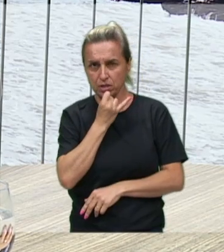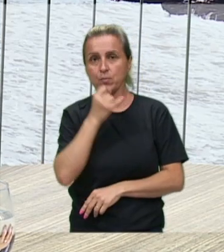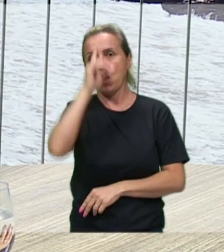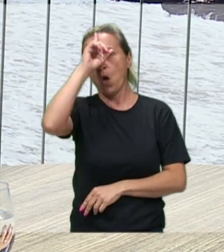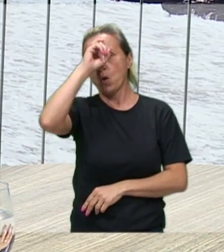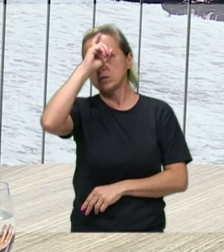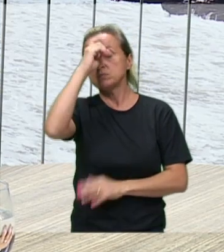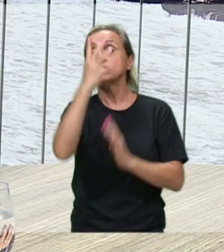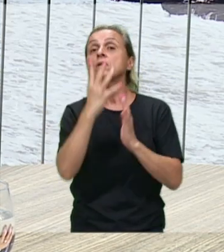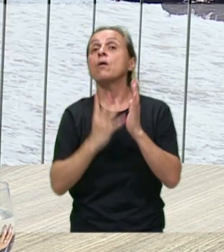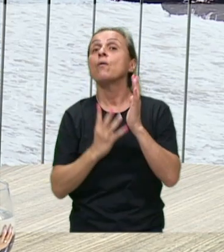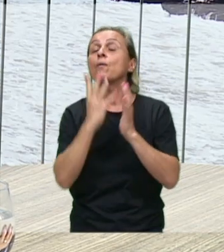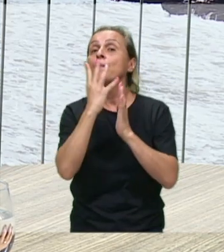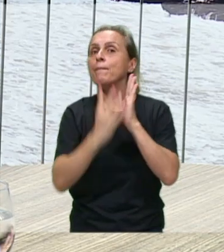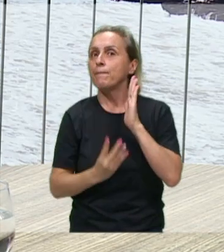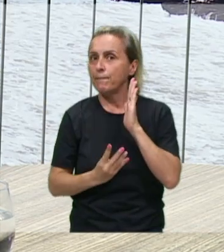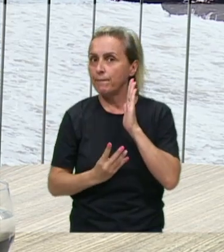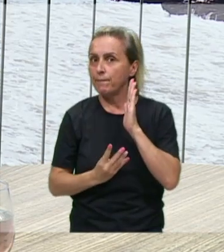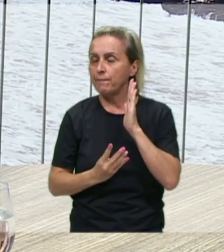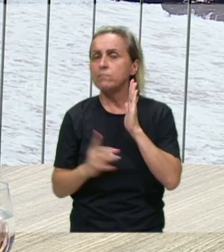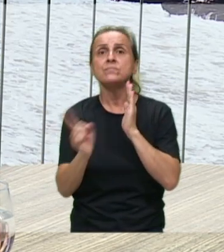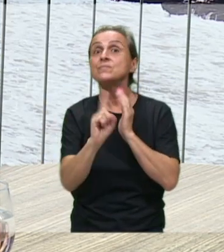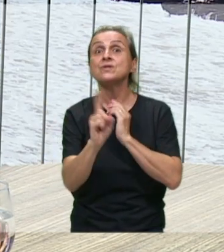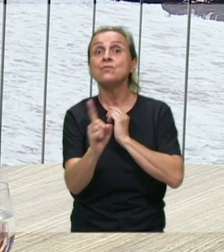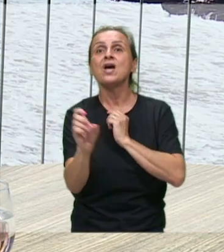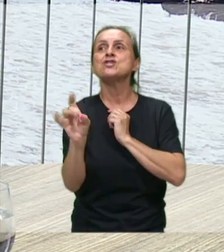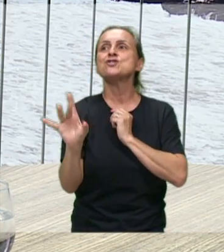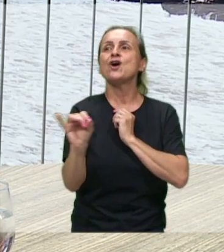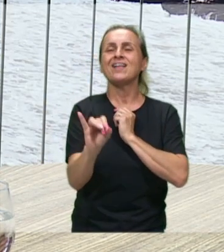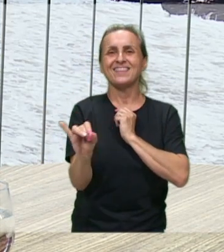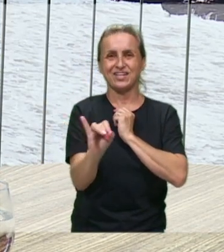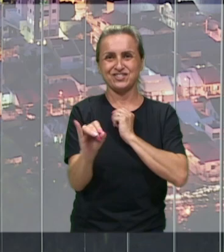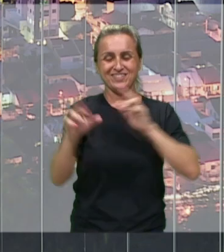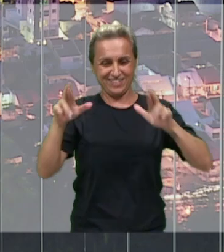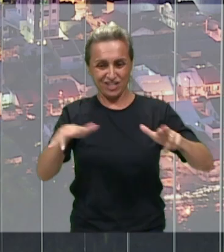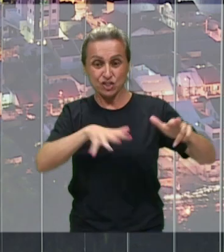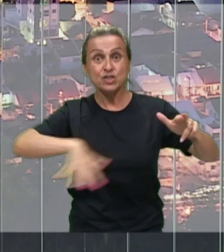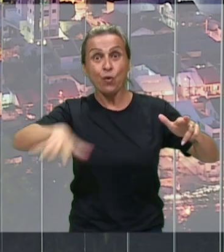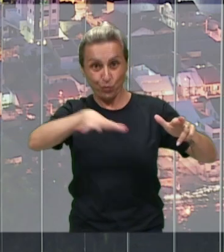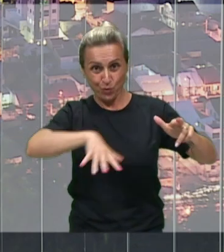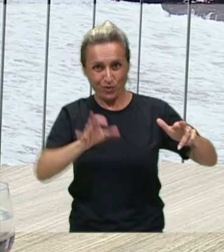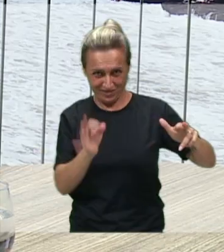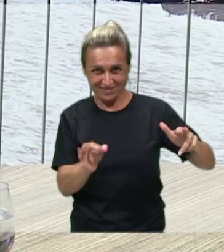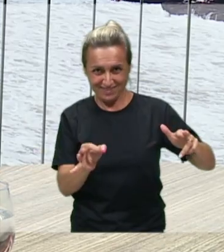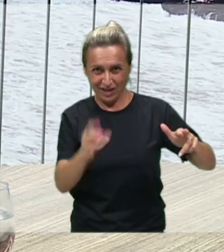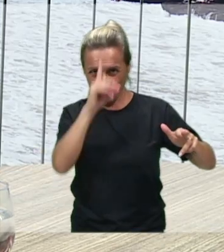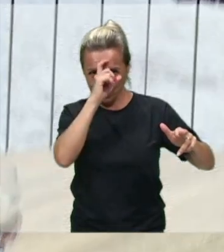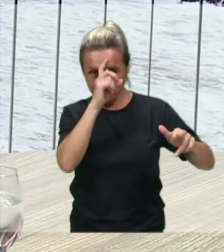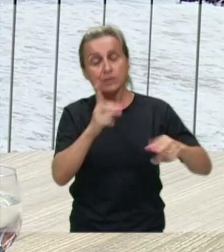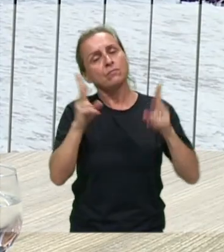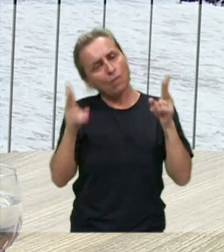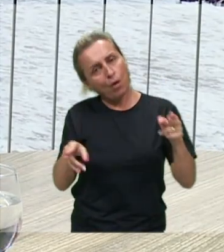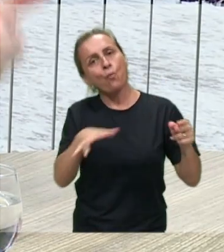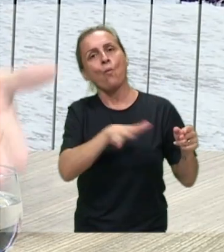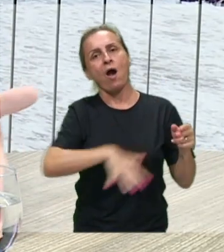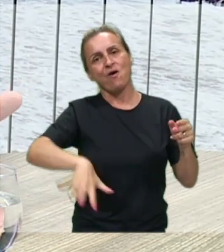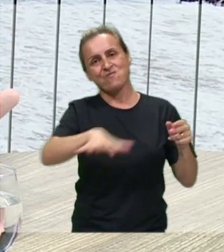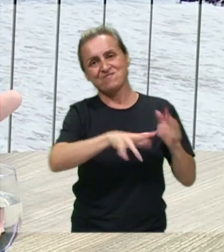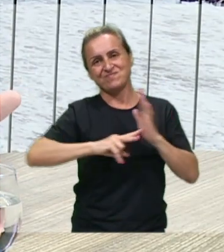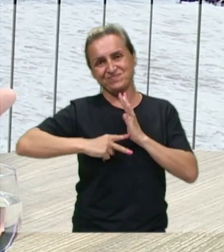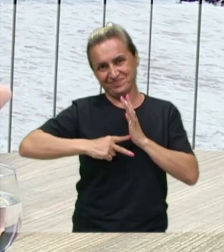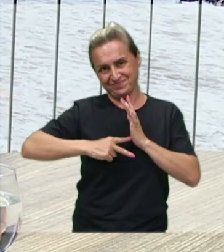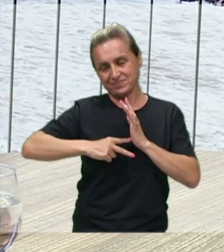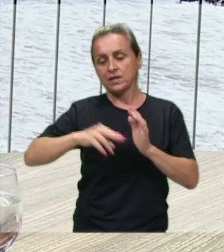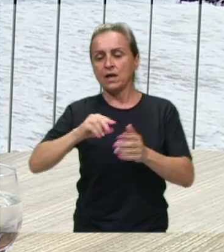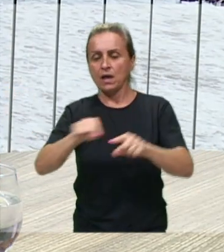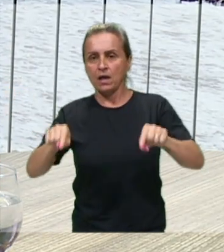Marieta. Não é que é do Marieta Itajaí, é de toda a região. Então, eu falo para todo mundo, a nossa sala específica da Secretaria de